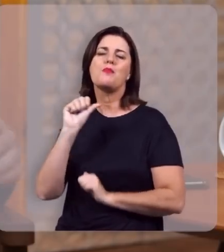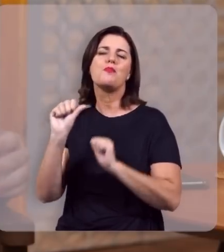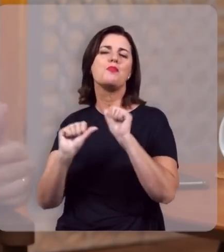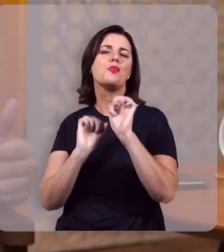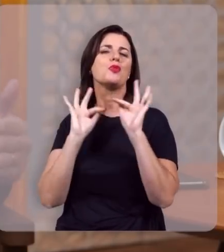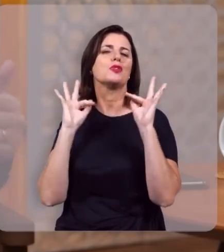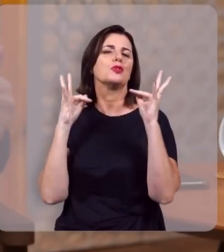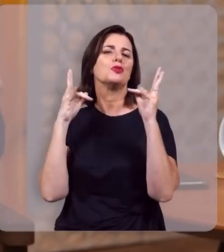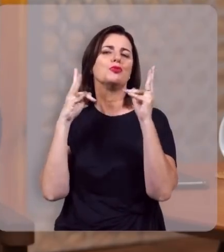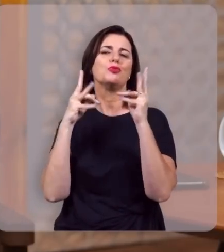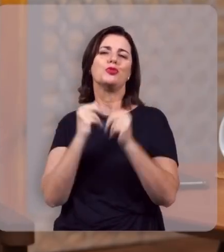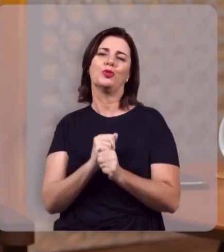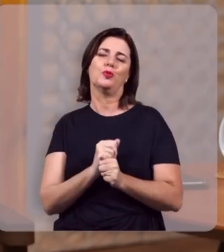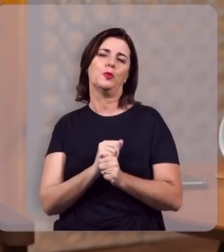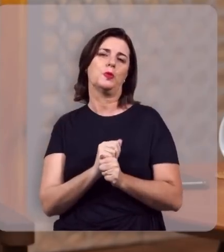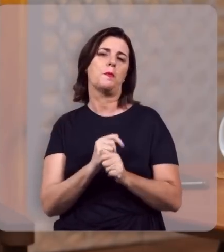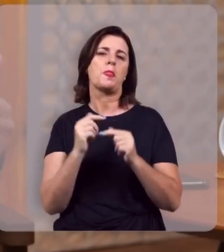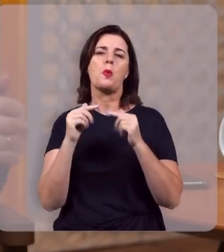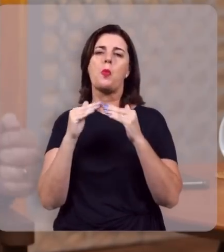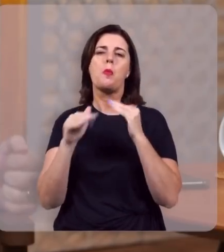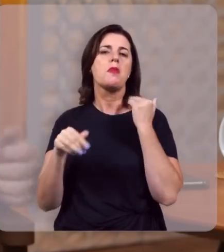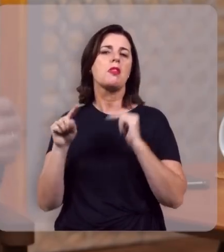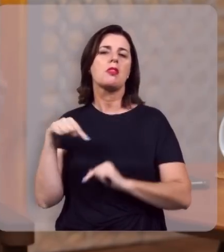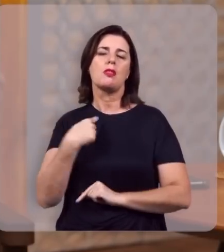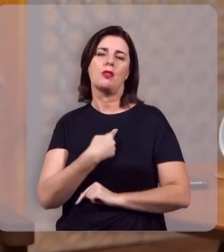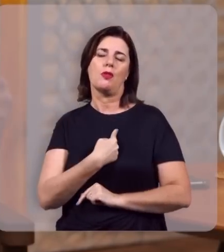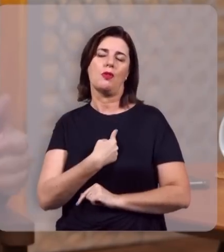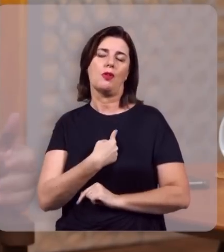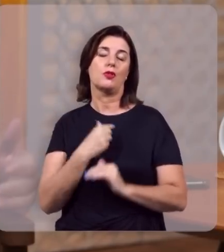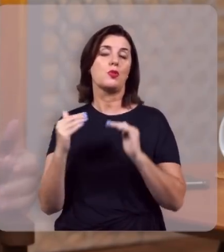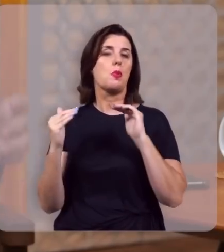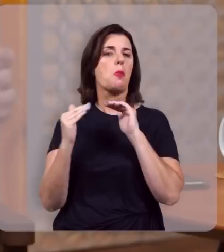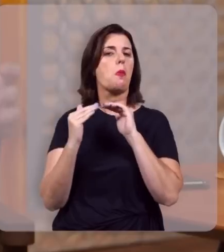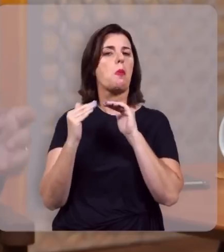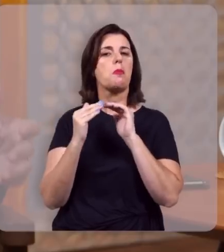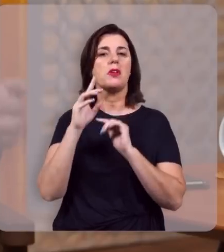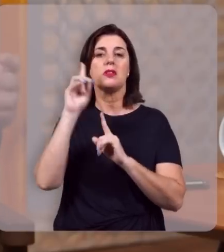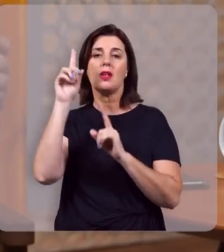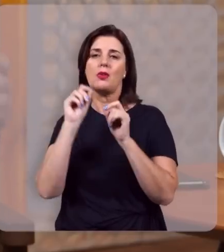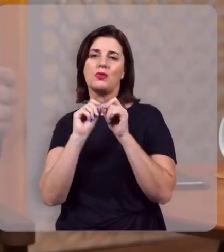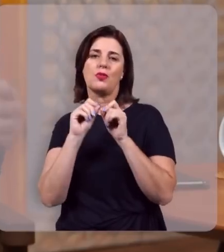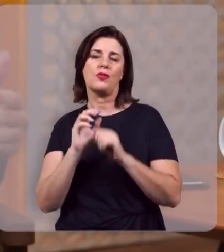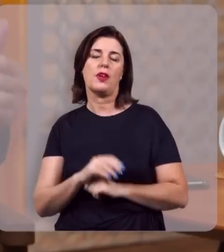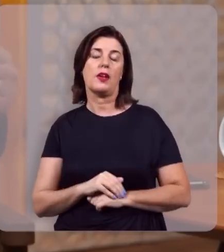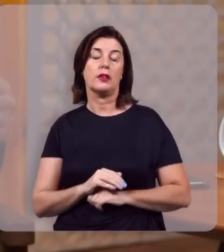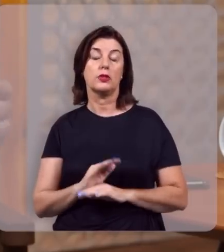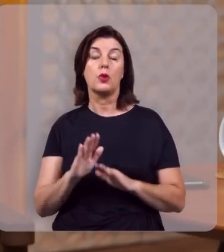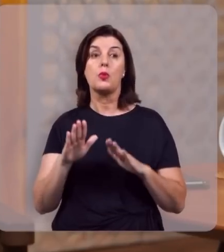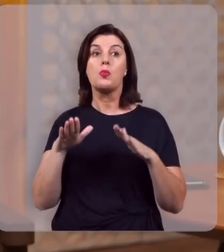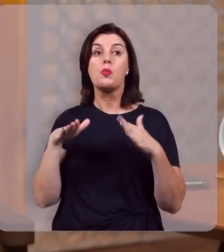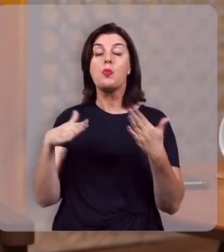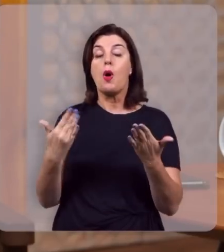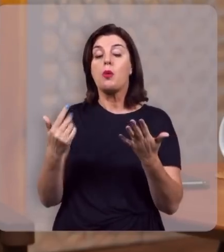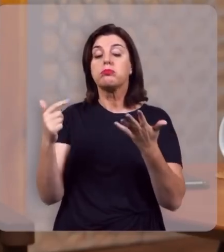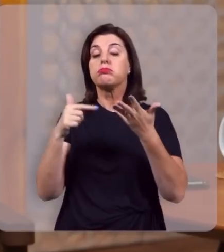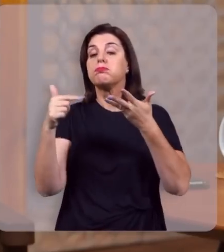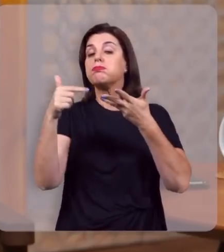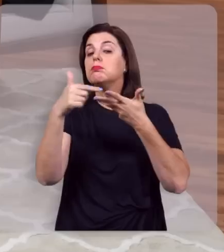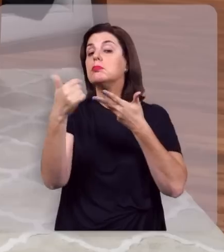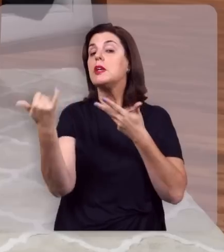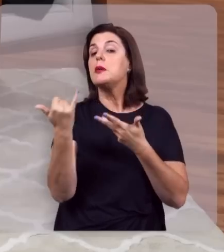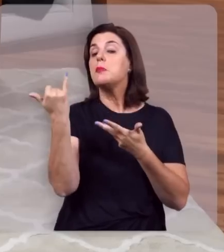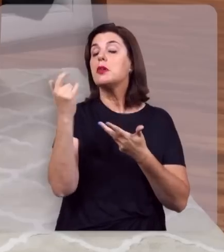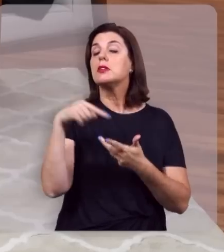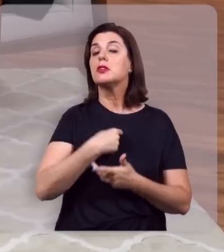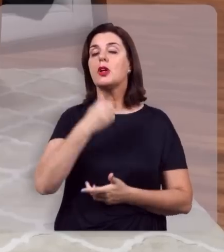muda tudo, não tem a ver conosco, tem a ver com o que Ele fez. Quais as implicações dessa